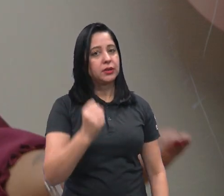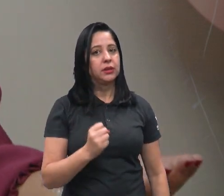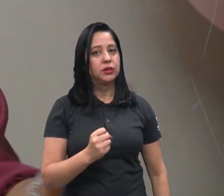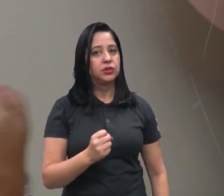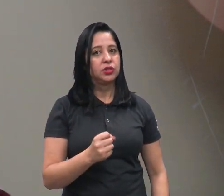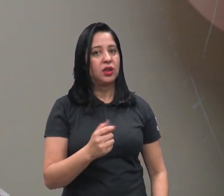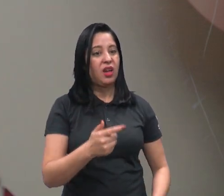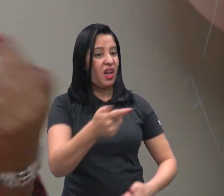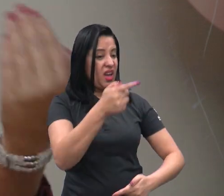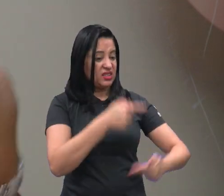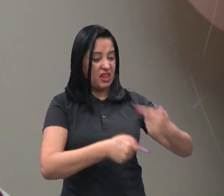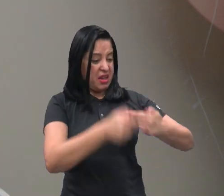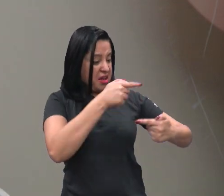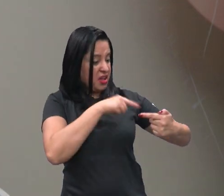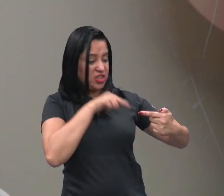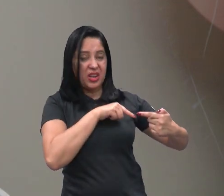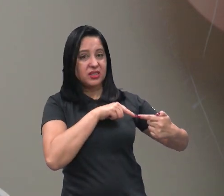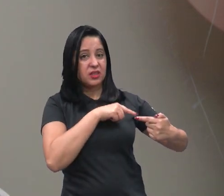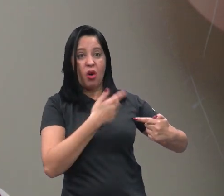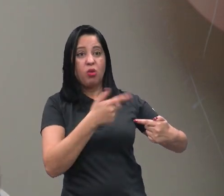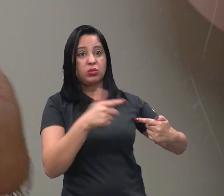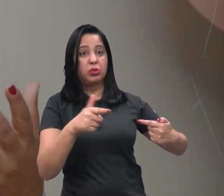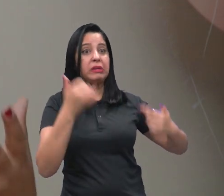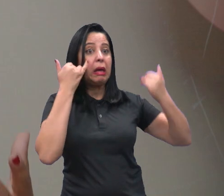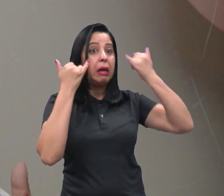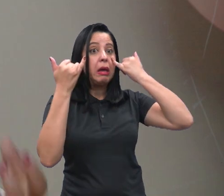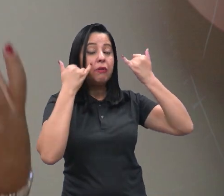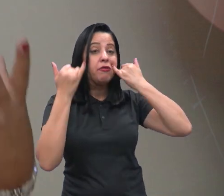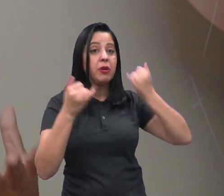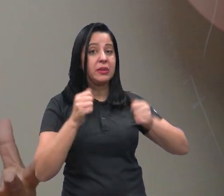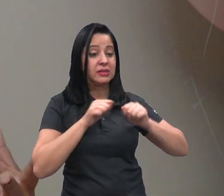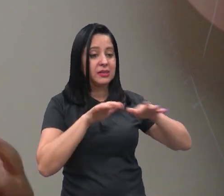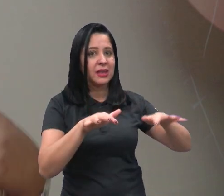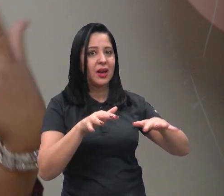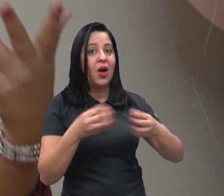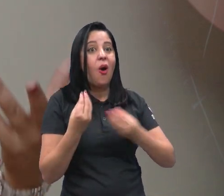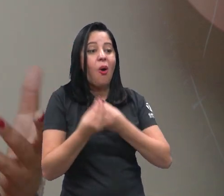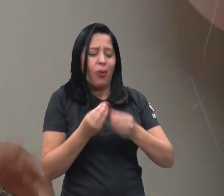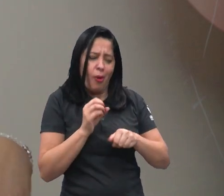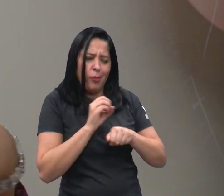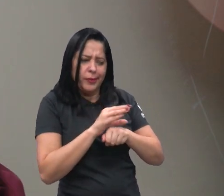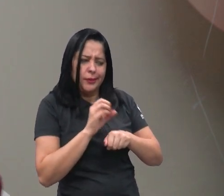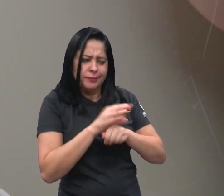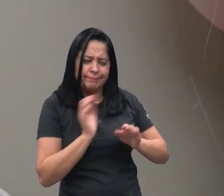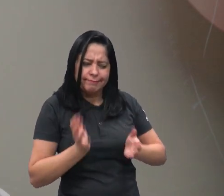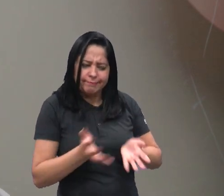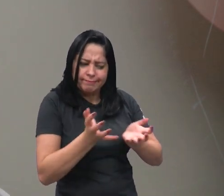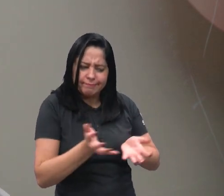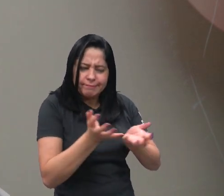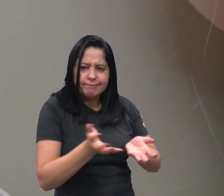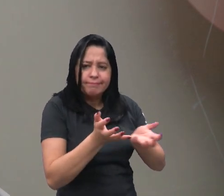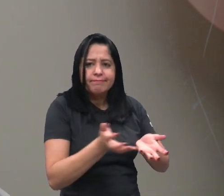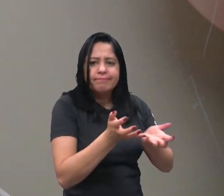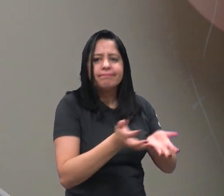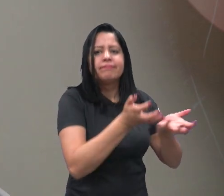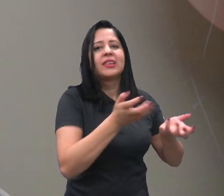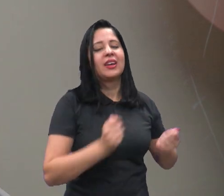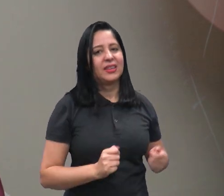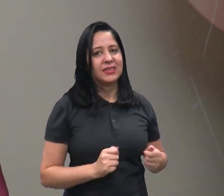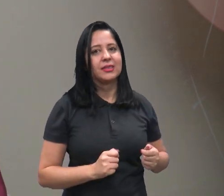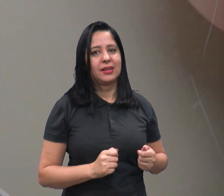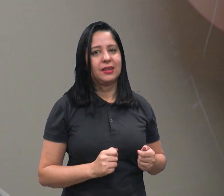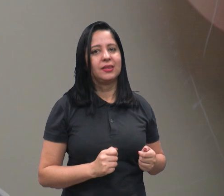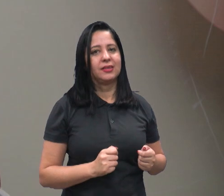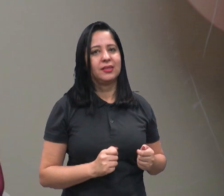que não teve acesso ao conteúdo que a gente tem hoje. Sim. Como falar com jeitinho e colocar na cabeça dessas mulheres que fazem parte de uma geração mais antiga,